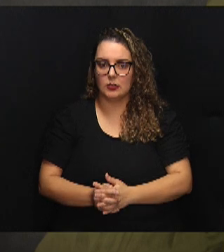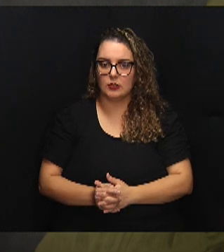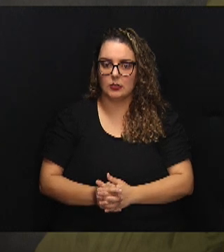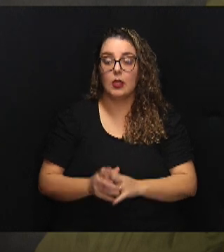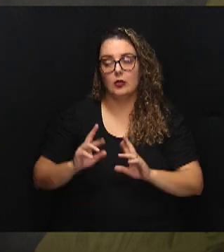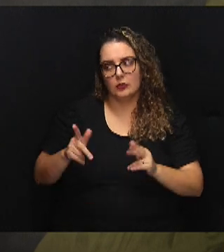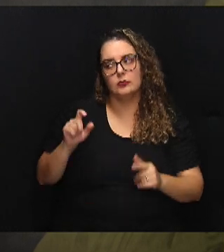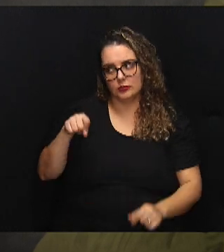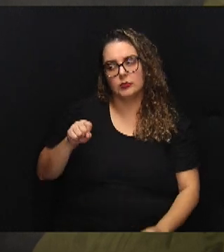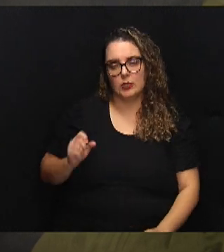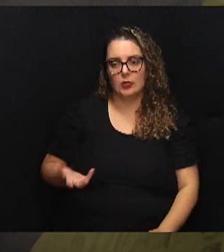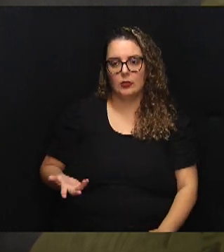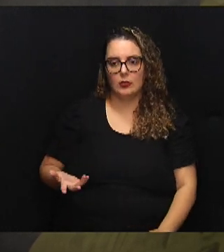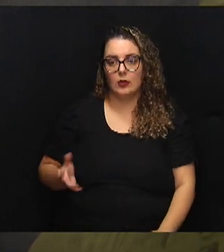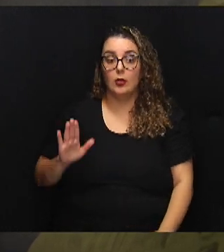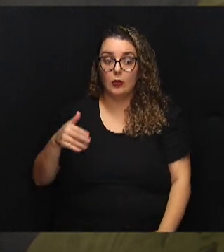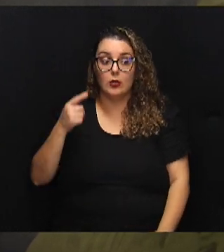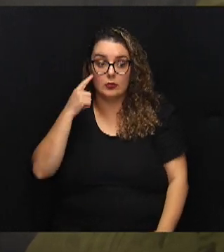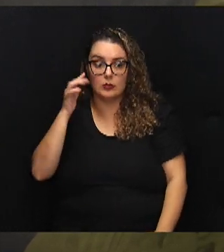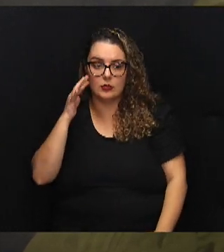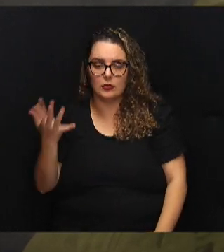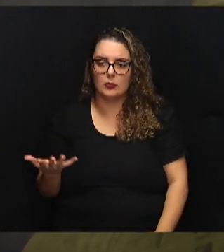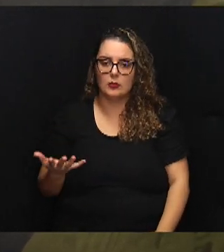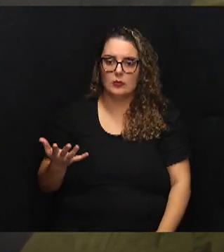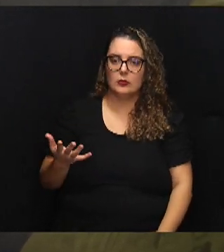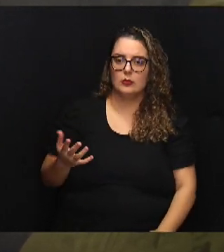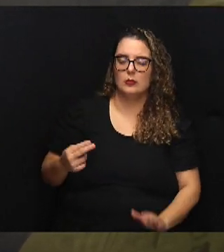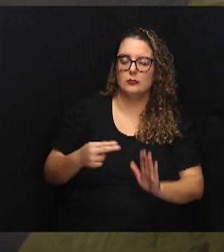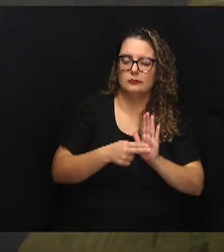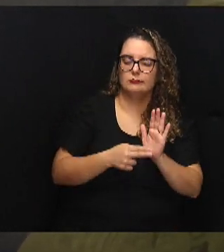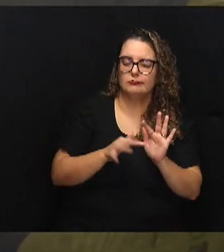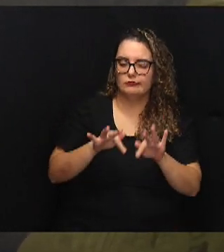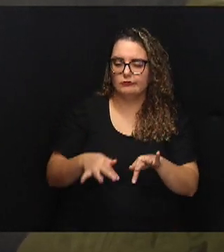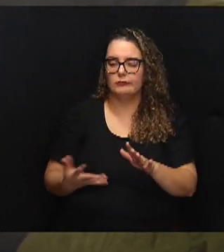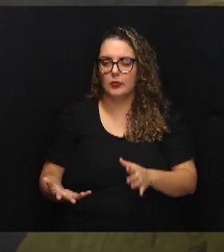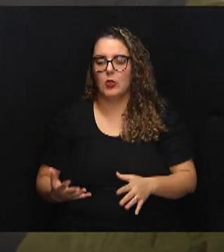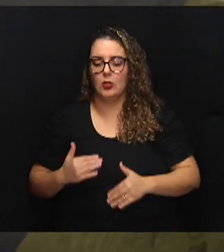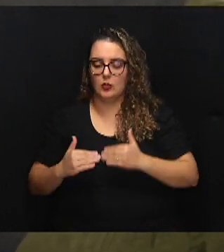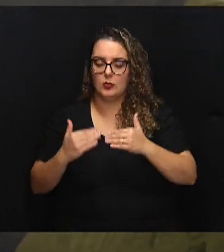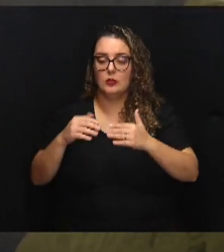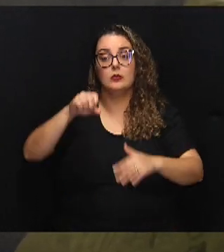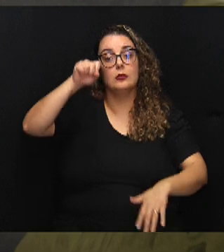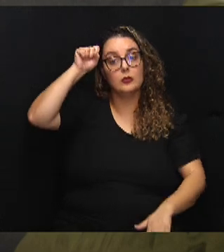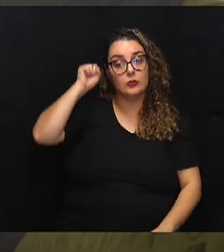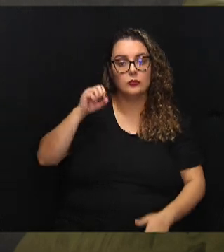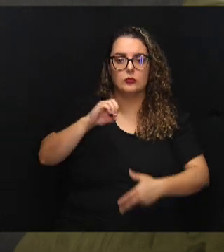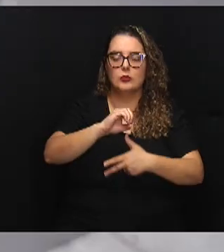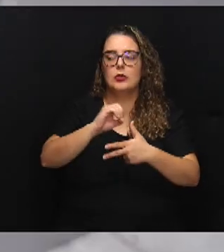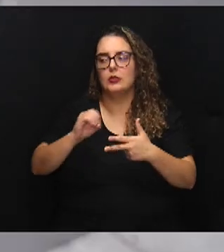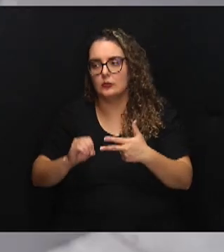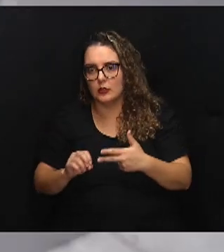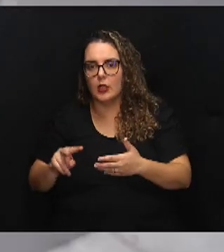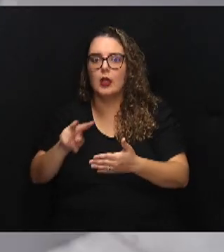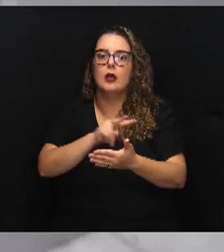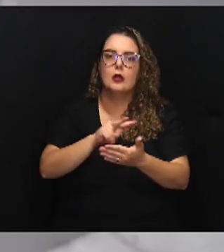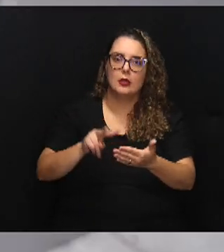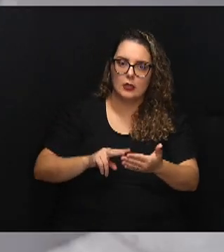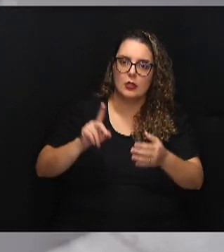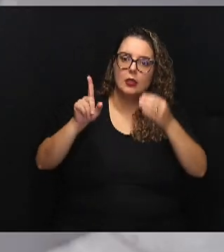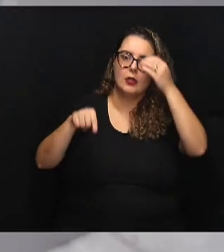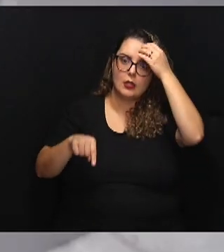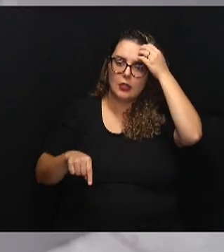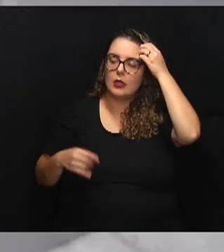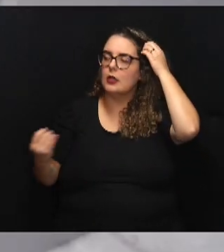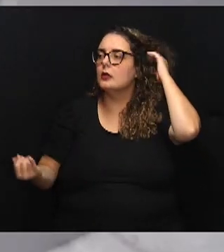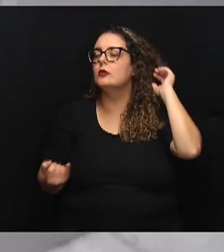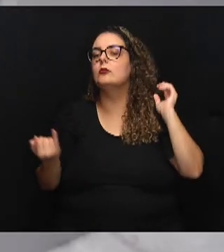diferencial. Quando a gente pensa nota final, resultado final, desempenho em vestibulares, no Enem, a leitura ela é